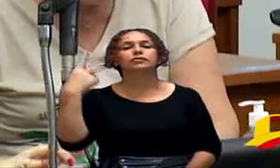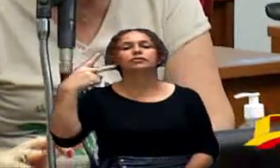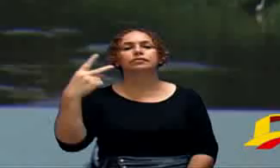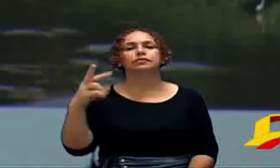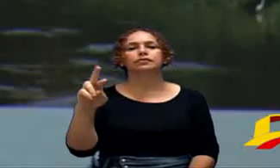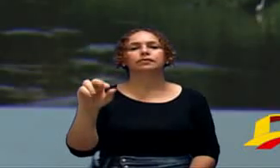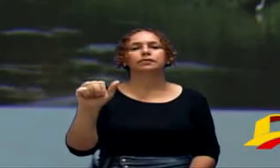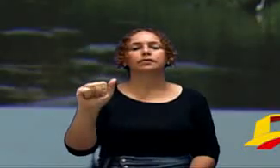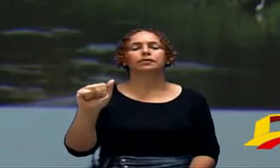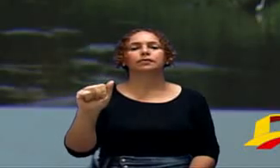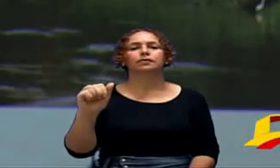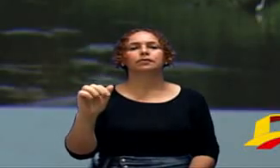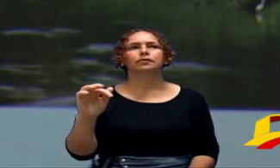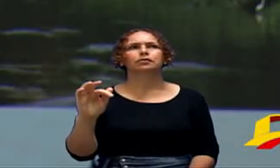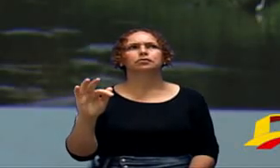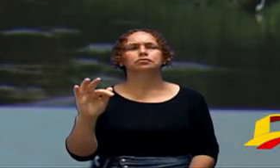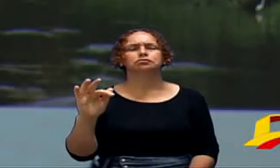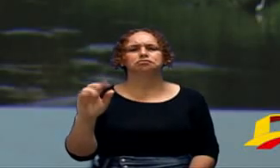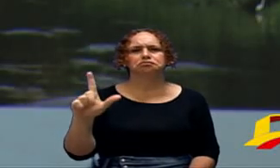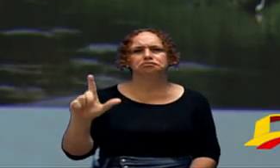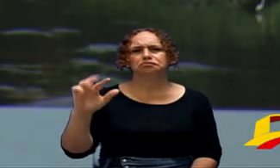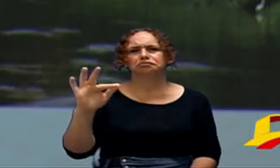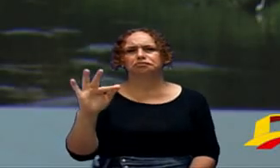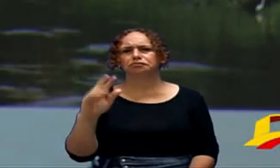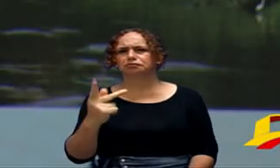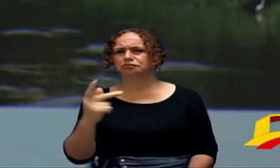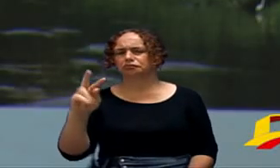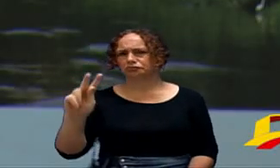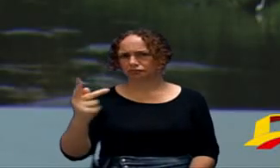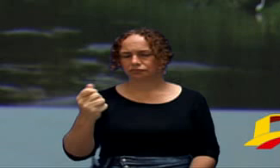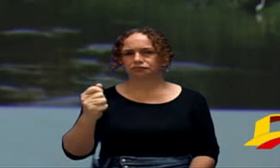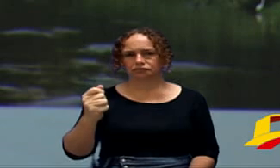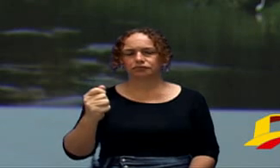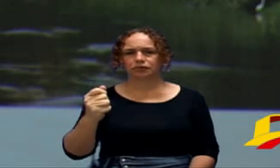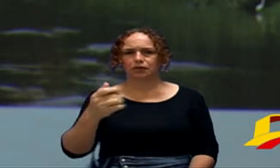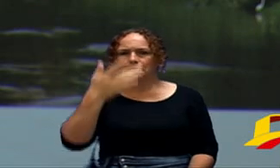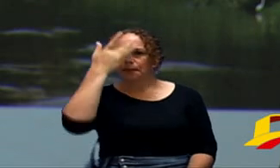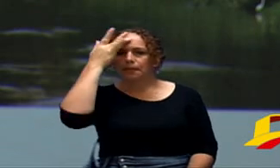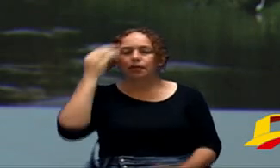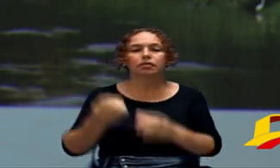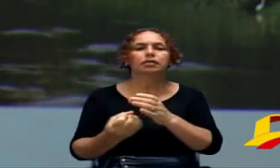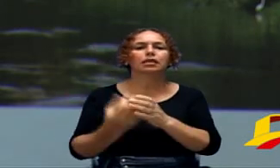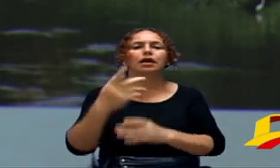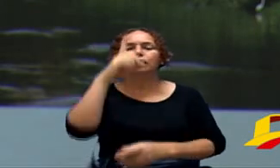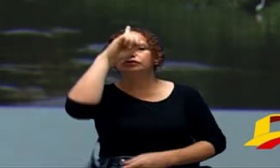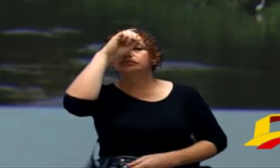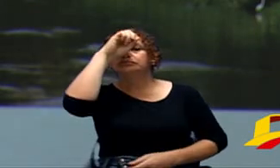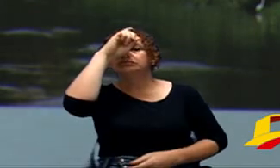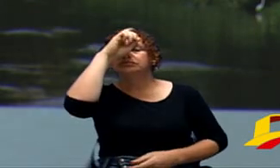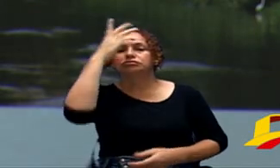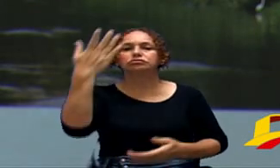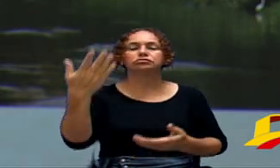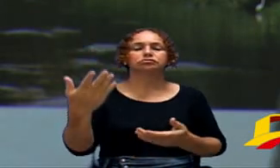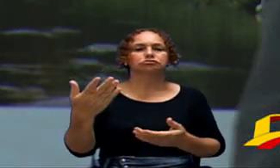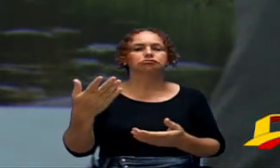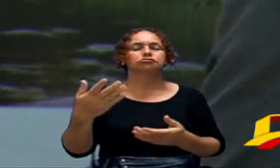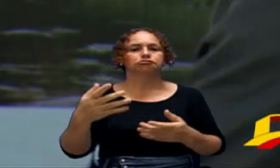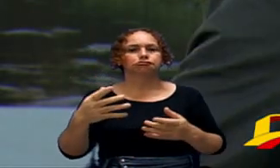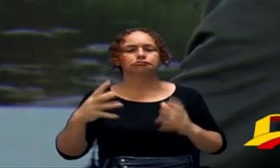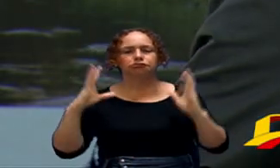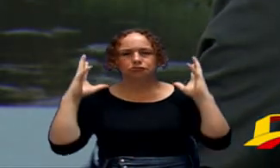Ralf, ele que é o idealizador do Hospital Veterinário Gratuito de Osasco e que também participa